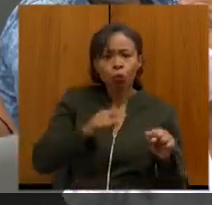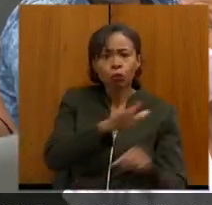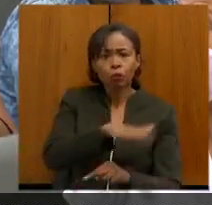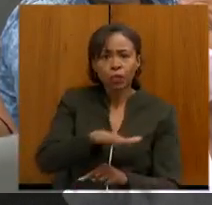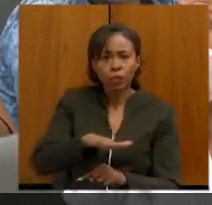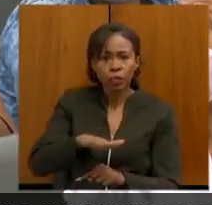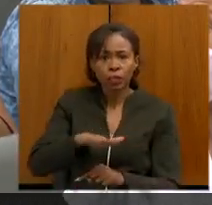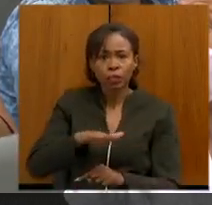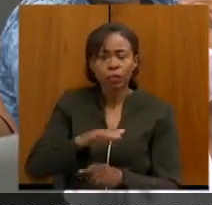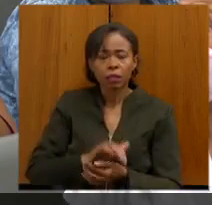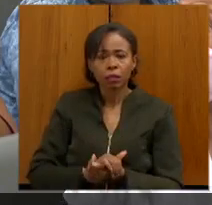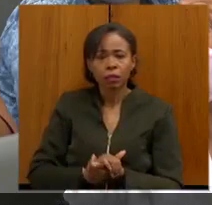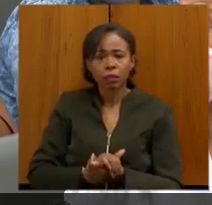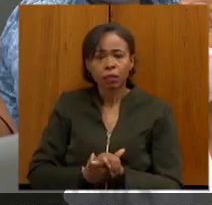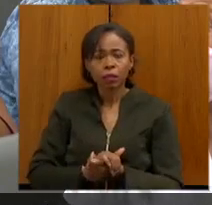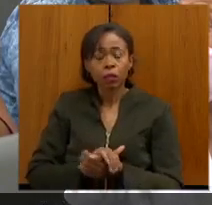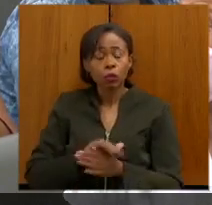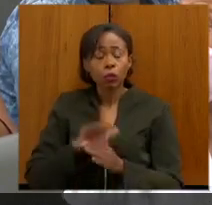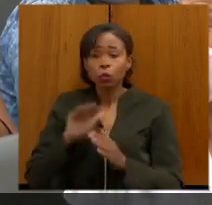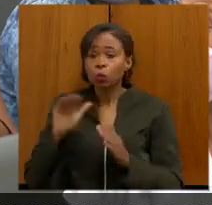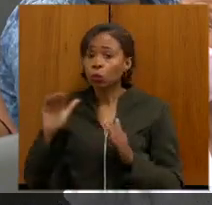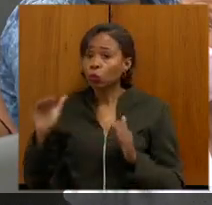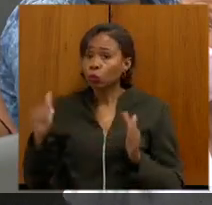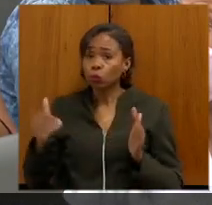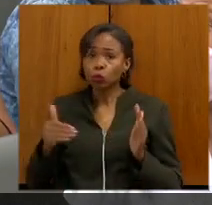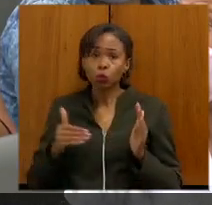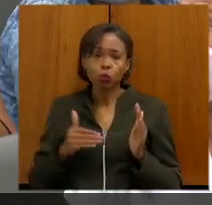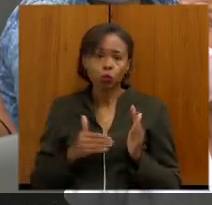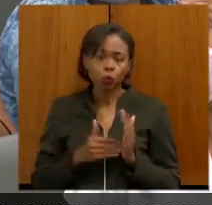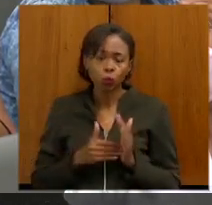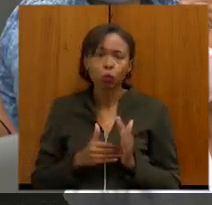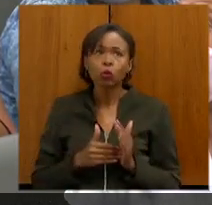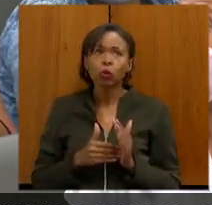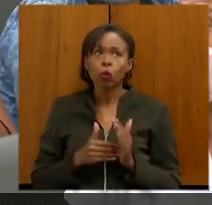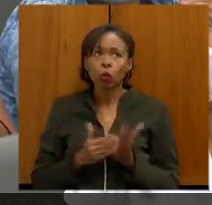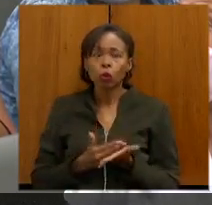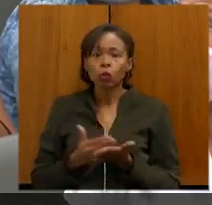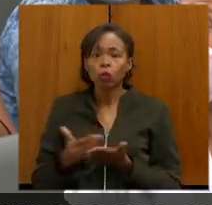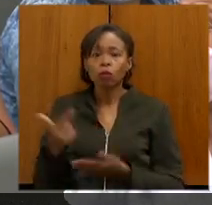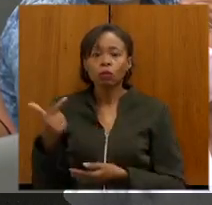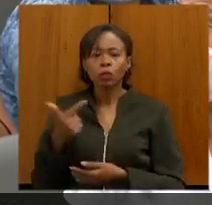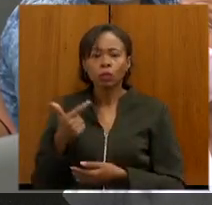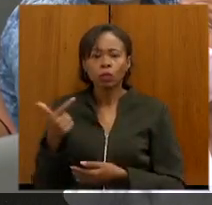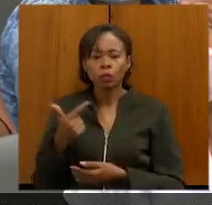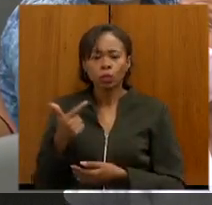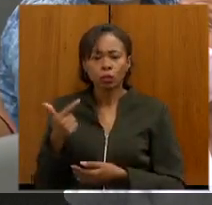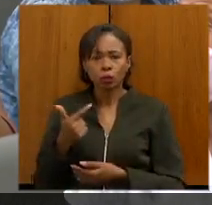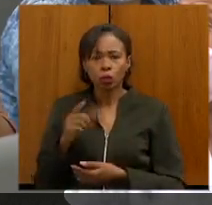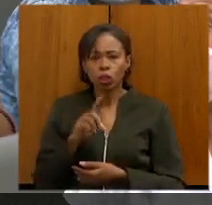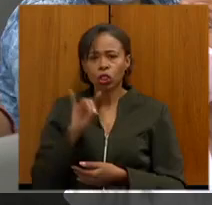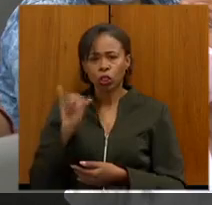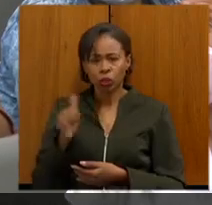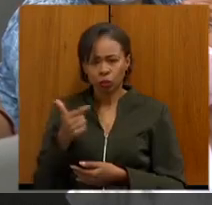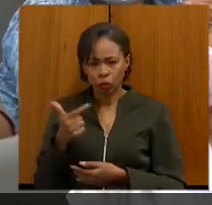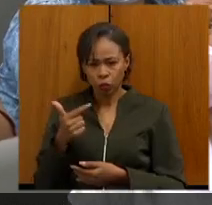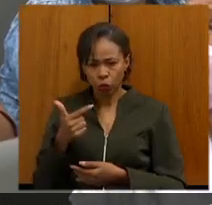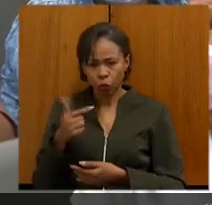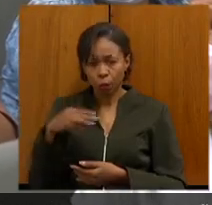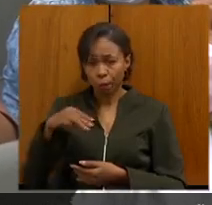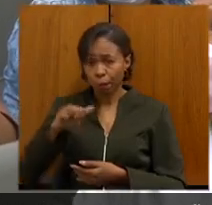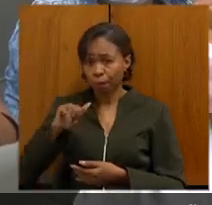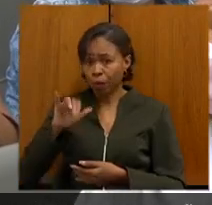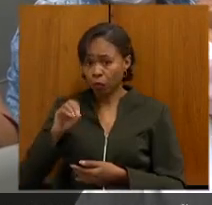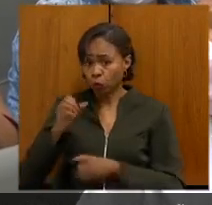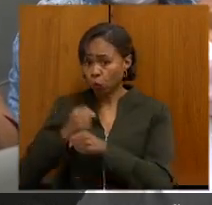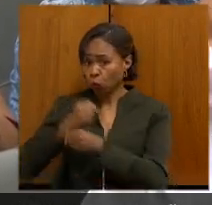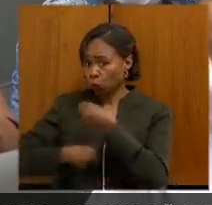E aí veio tudo tudo tudo do dia vinte e dois de Maio do ano passado